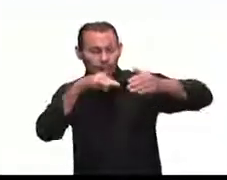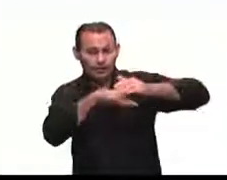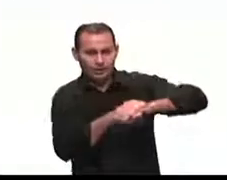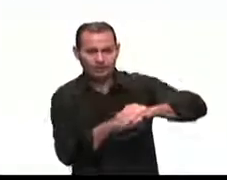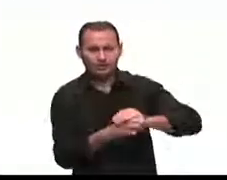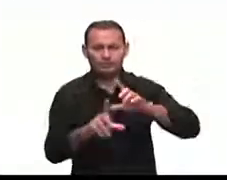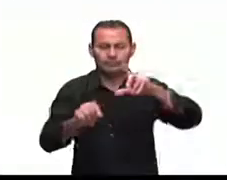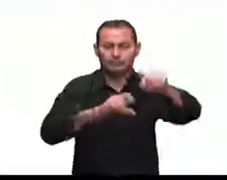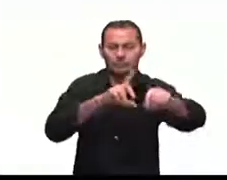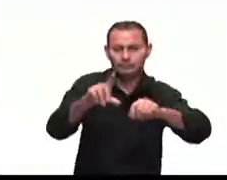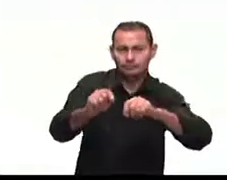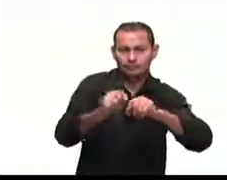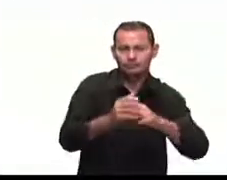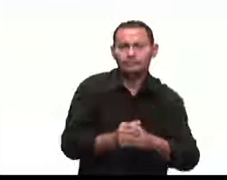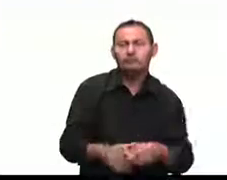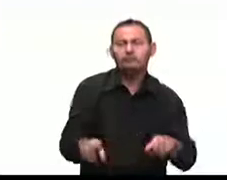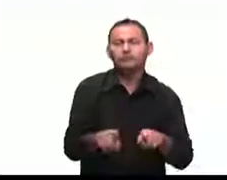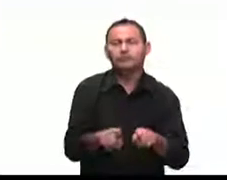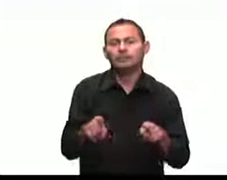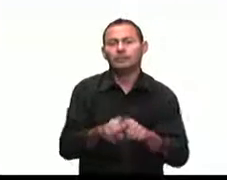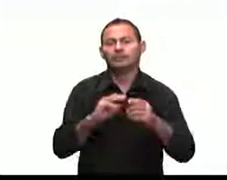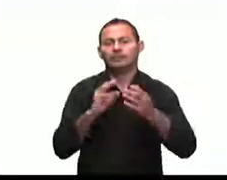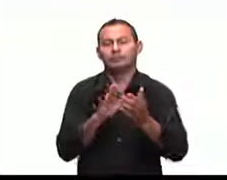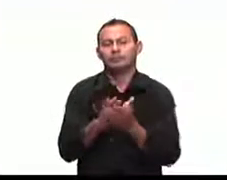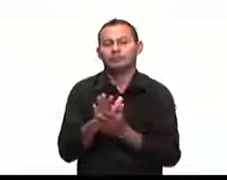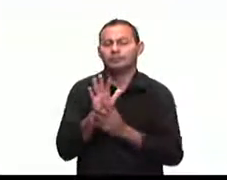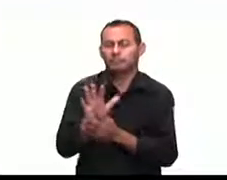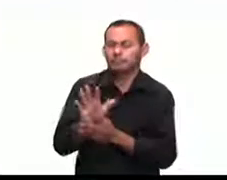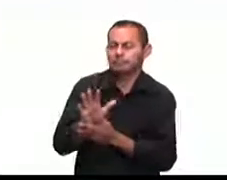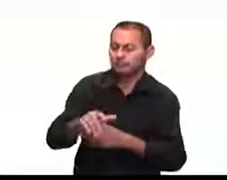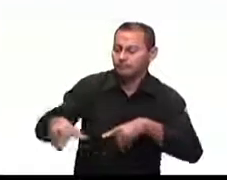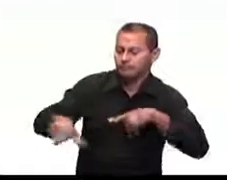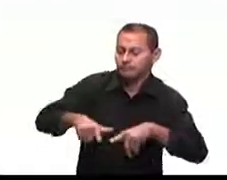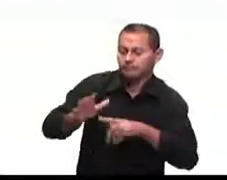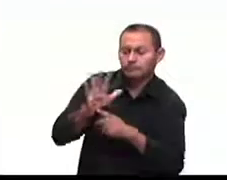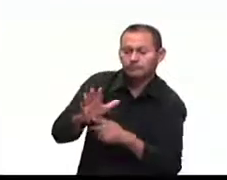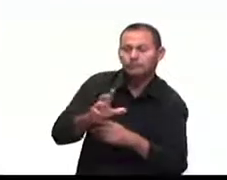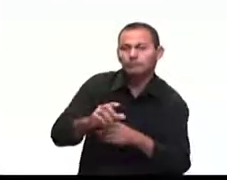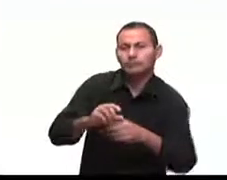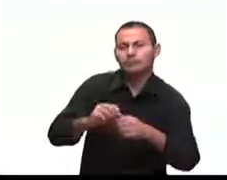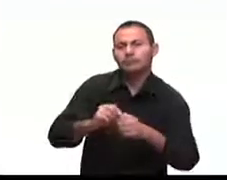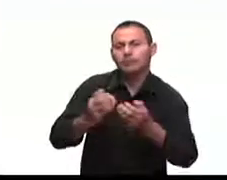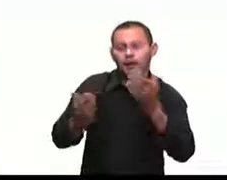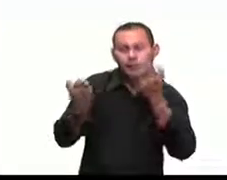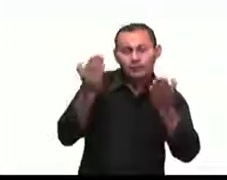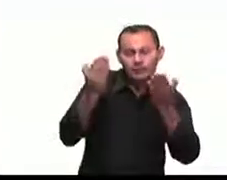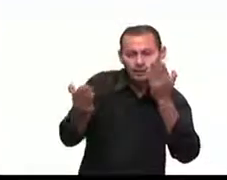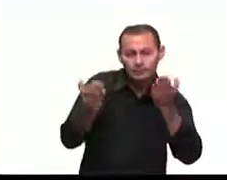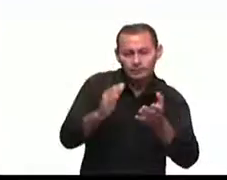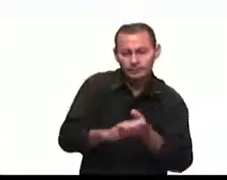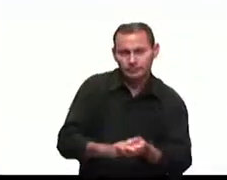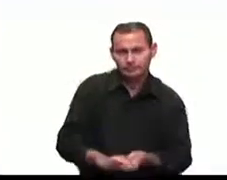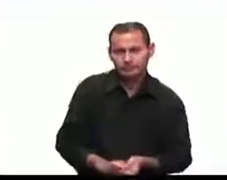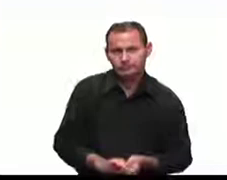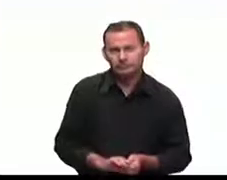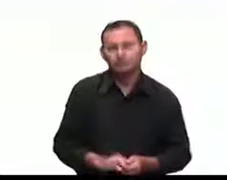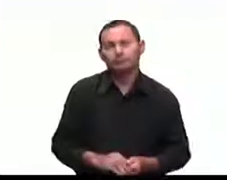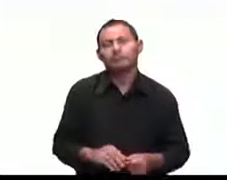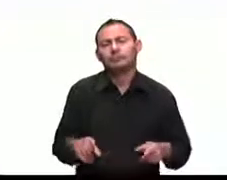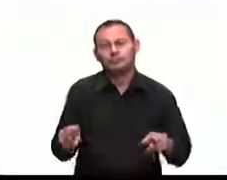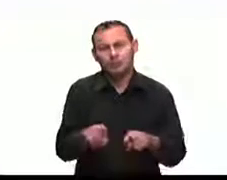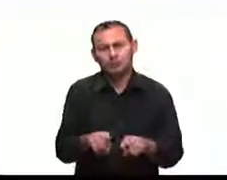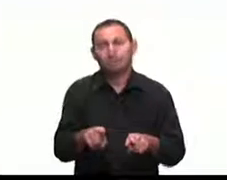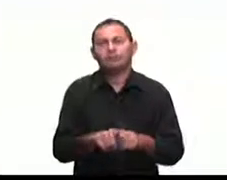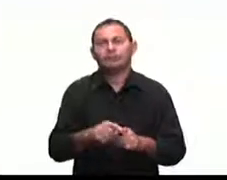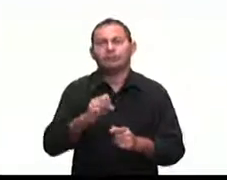armazenarem, selecionar e imprimir exercícios e questões para avaliações. E